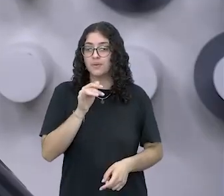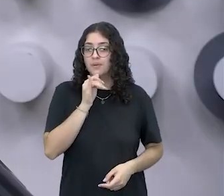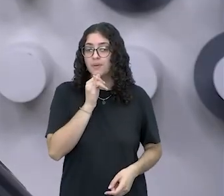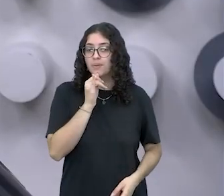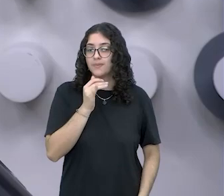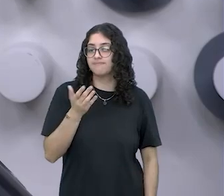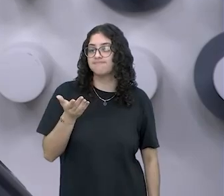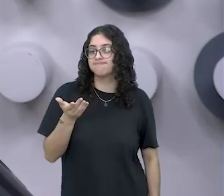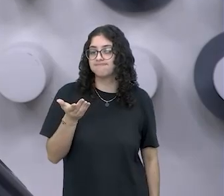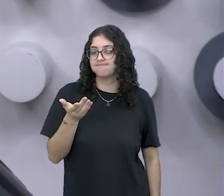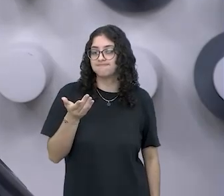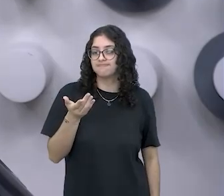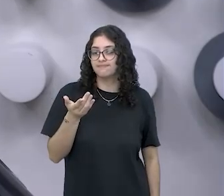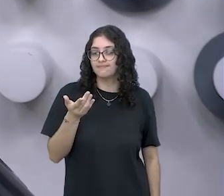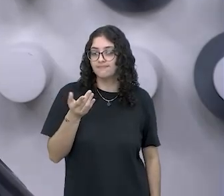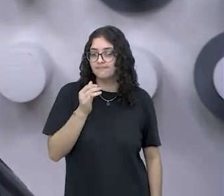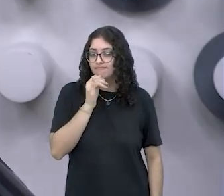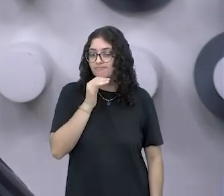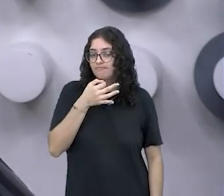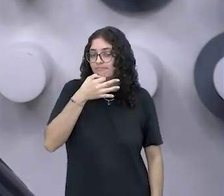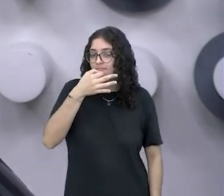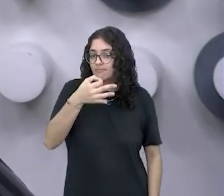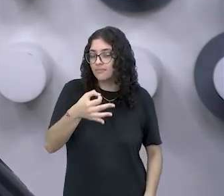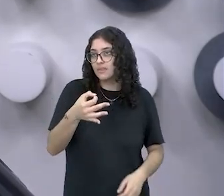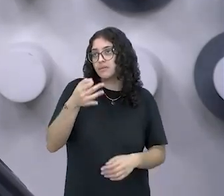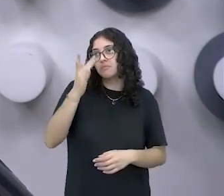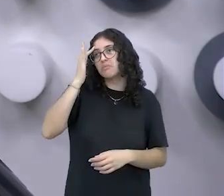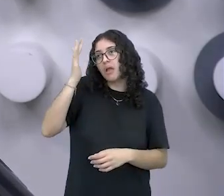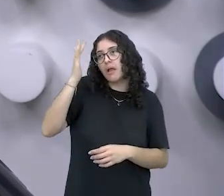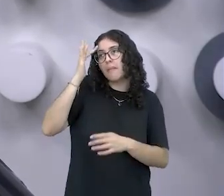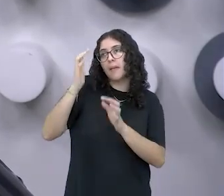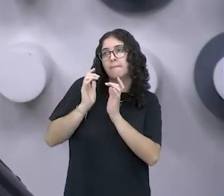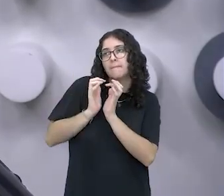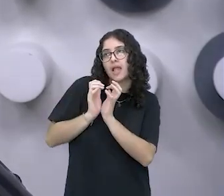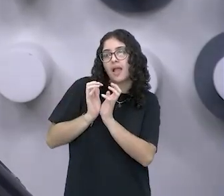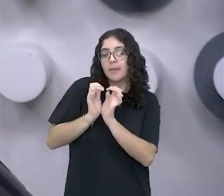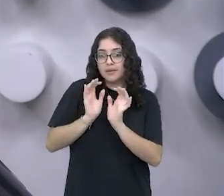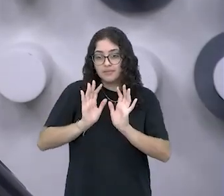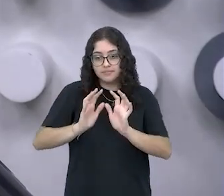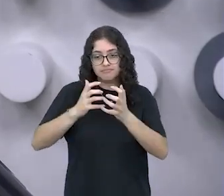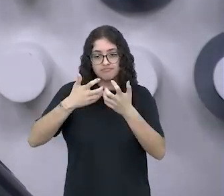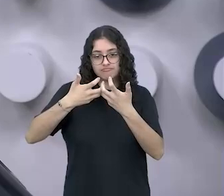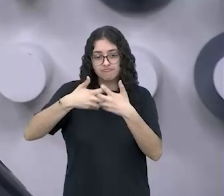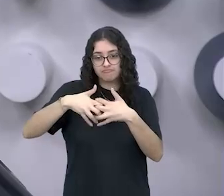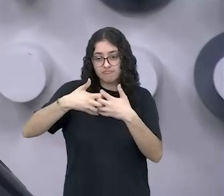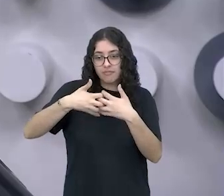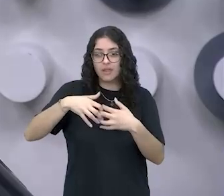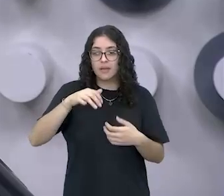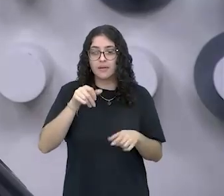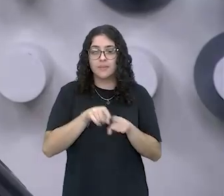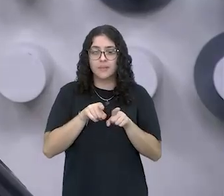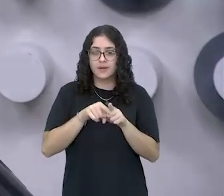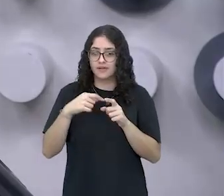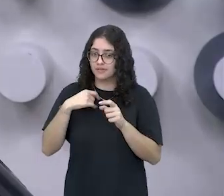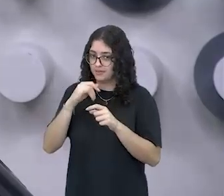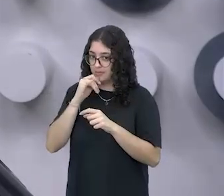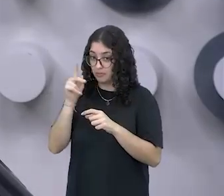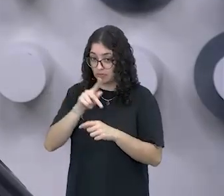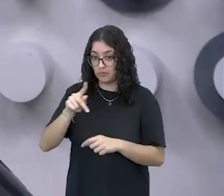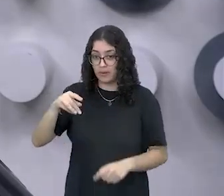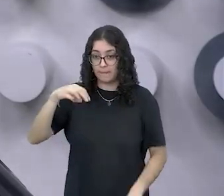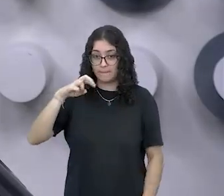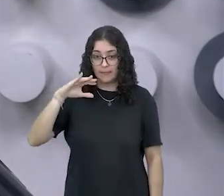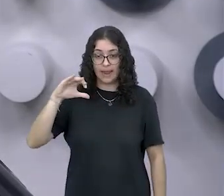no sentido crítico, reflexivo. Mas veja, eu volto aqui para o exemplo da professora